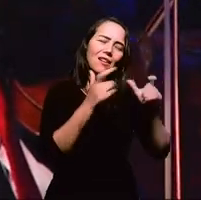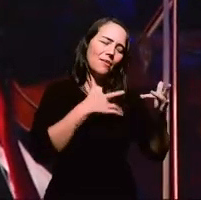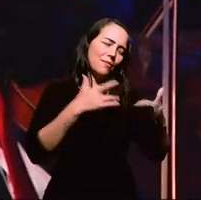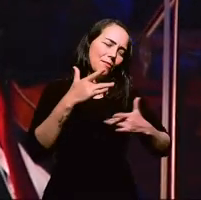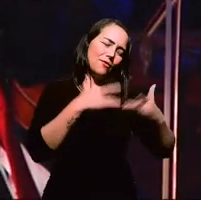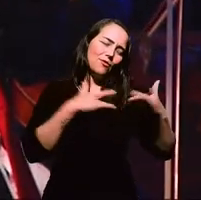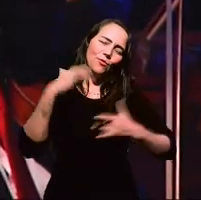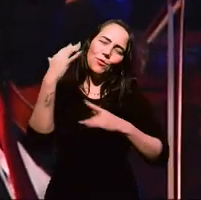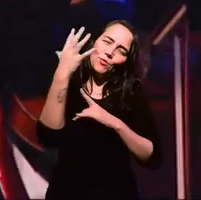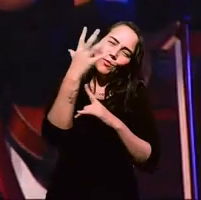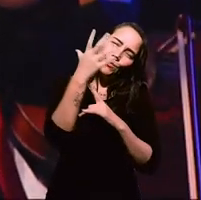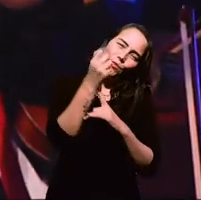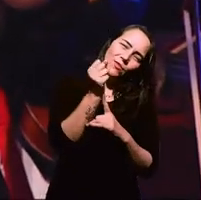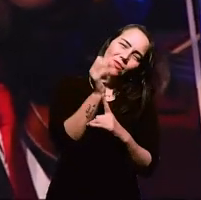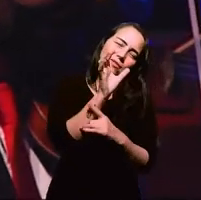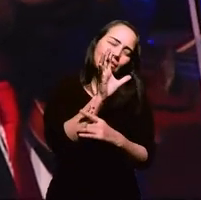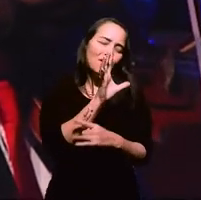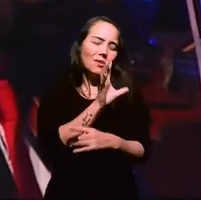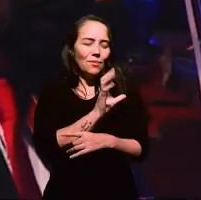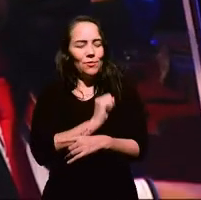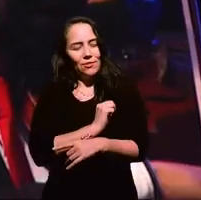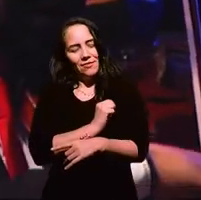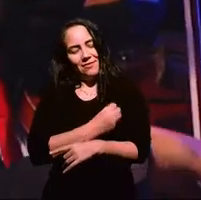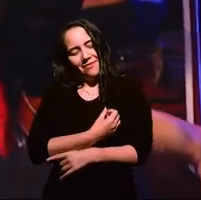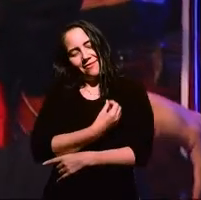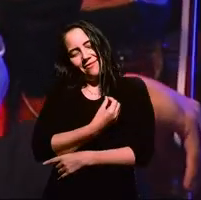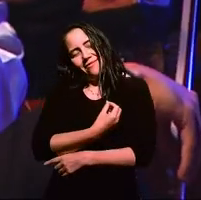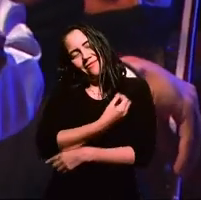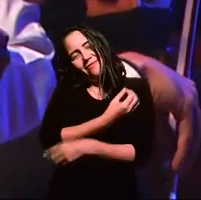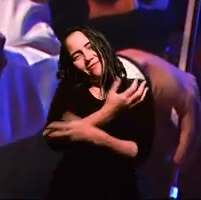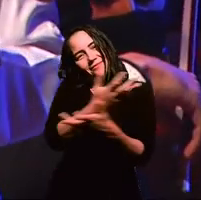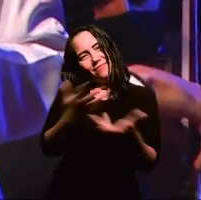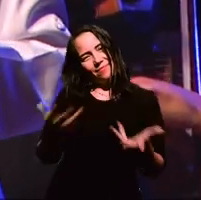paixão pela arte, pelo amor e pela cura.